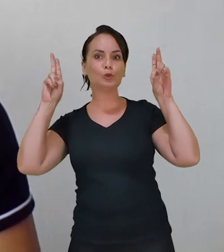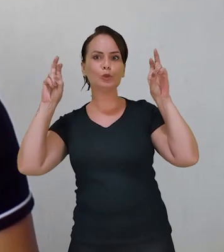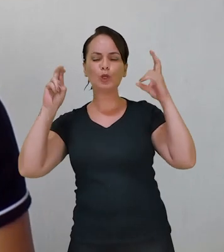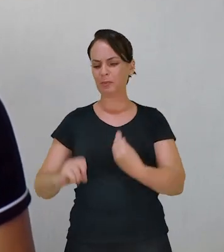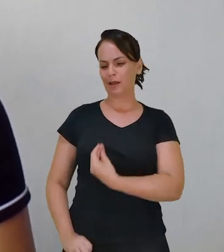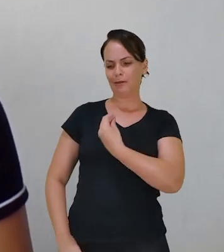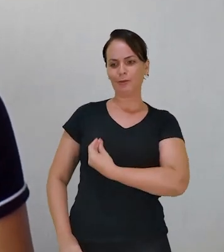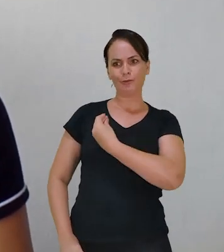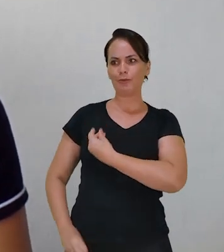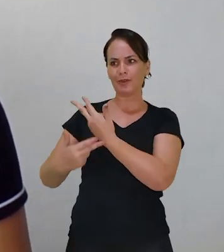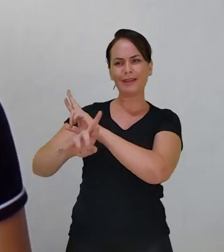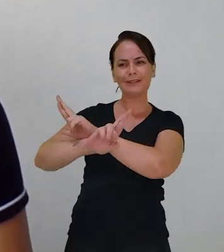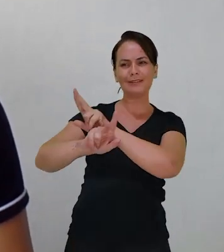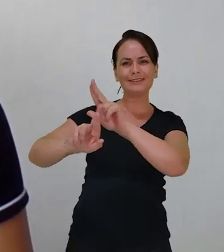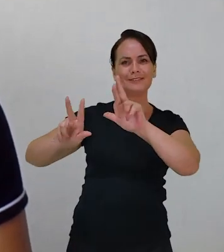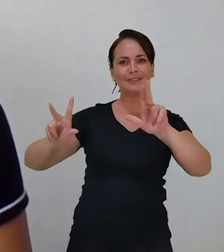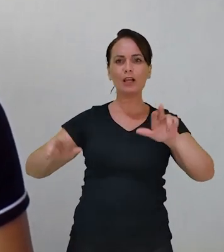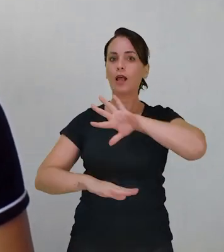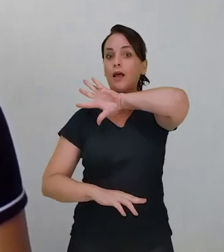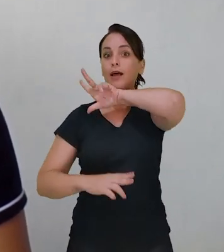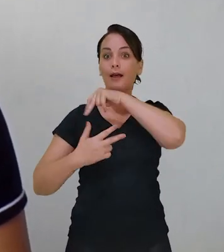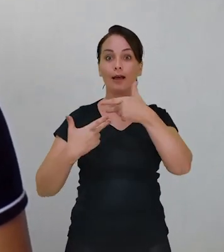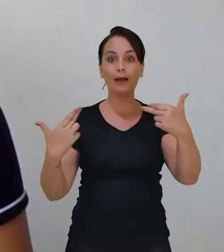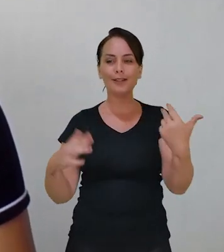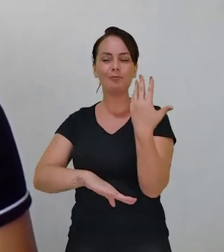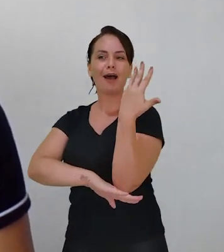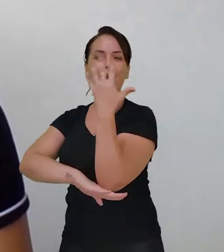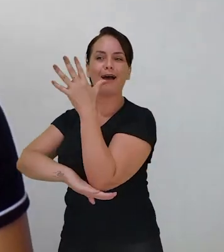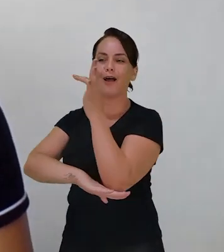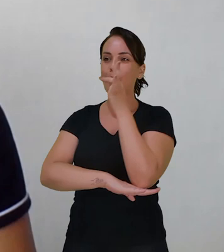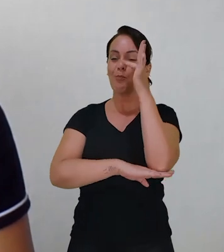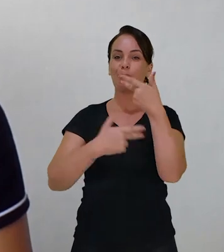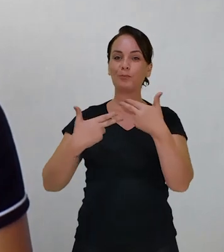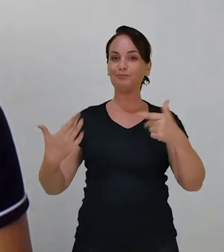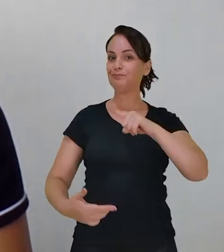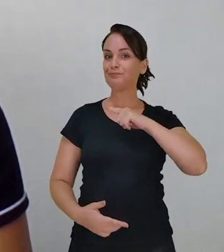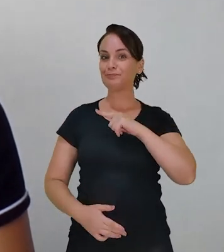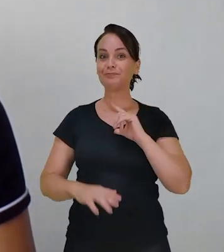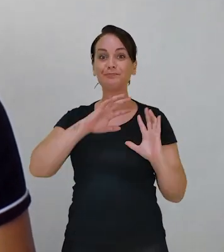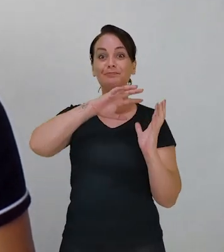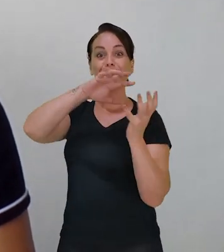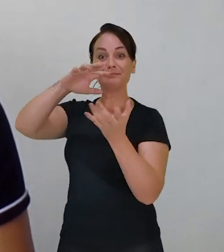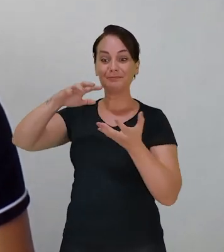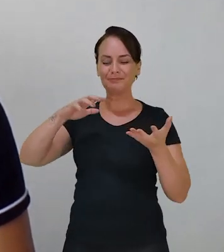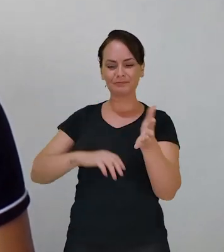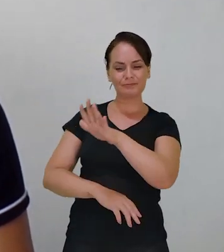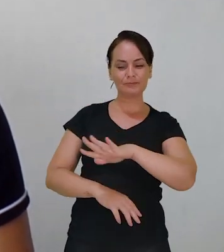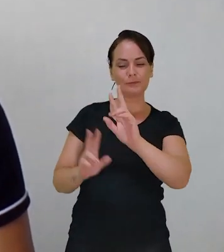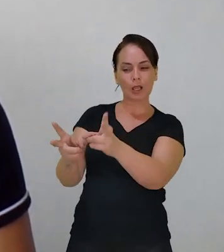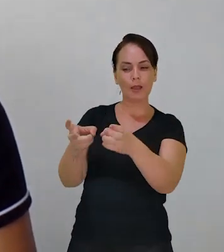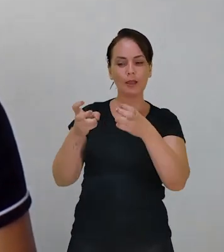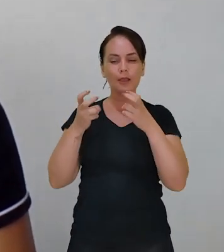vivos, sobre a diversidade de animais, de plantas que há no nosso planeta. E eu percebi